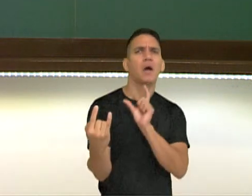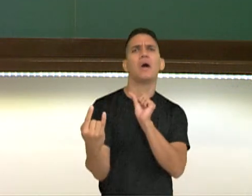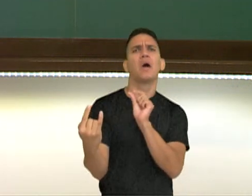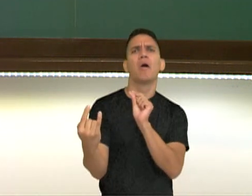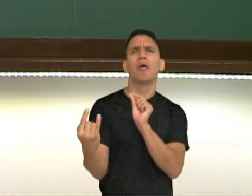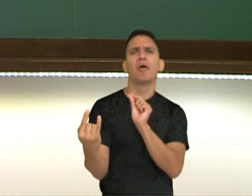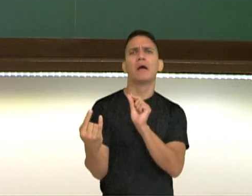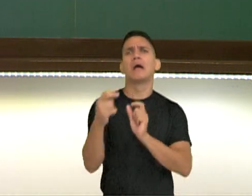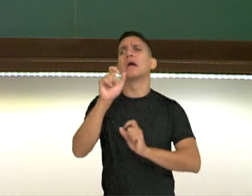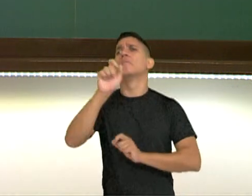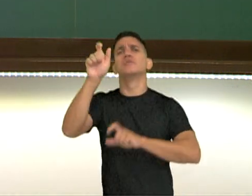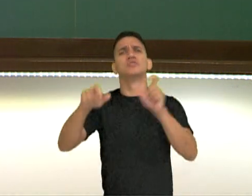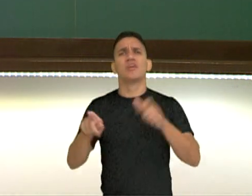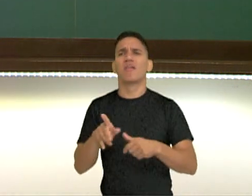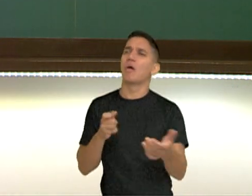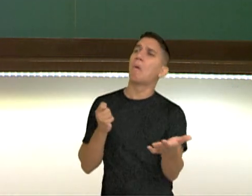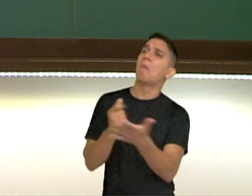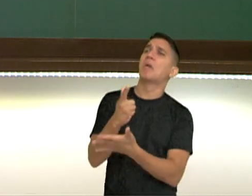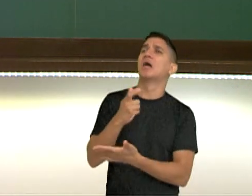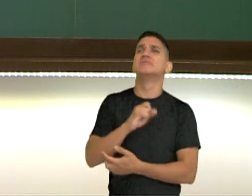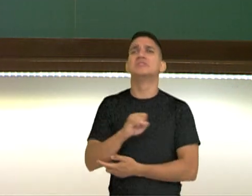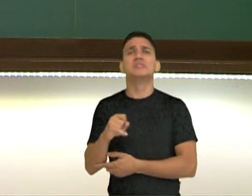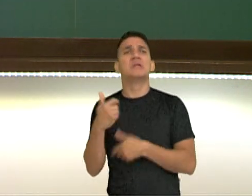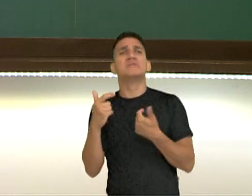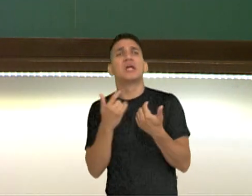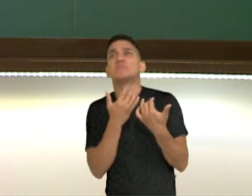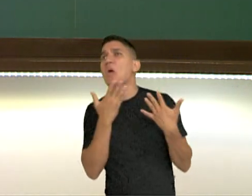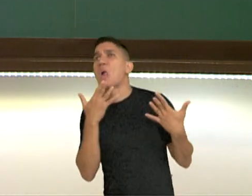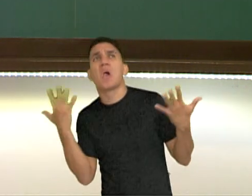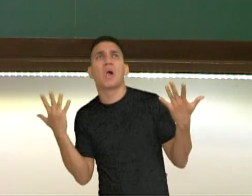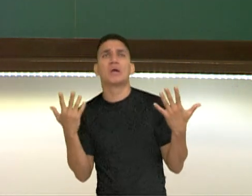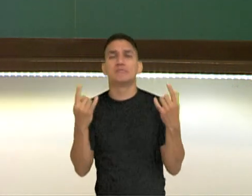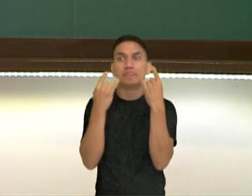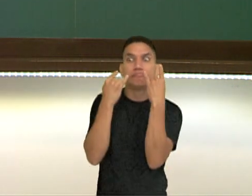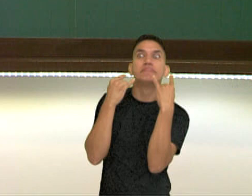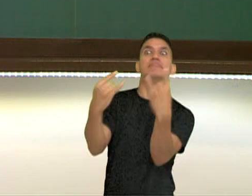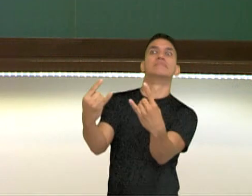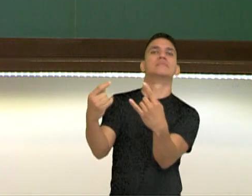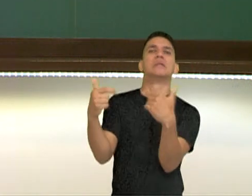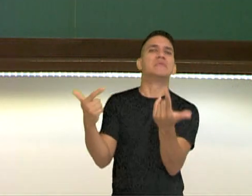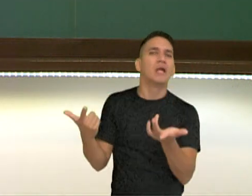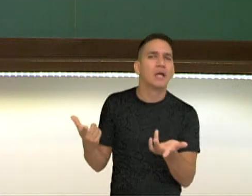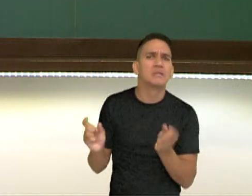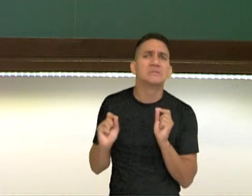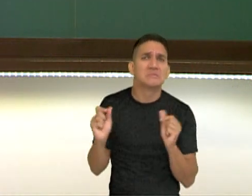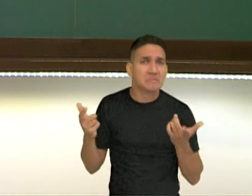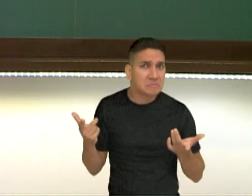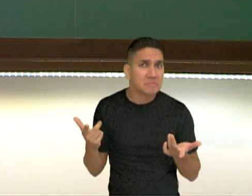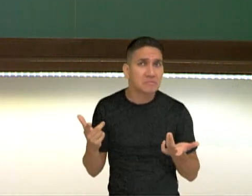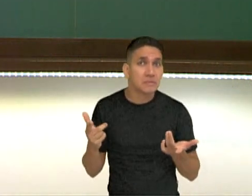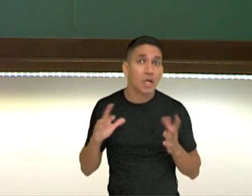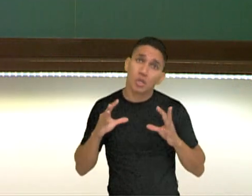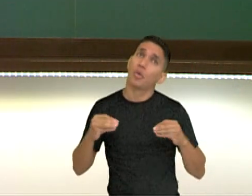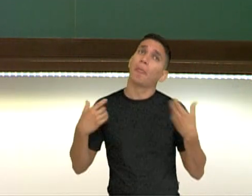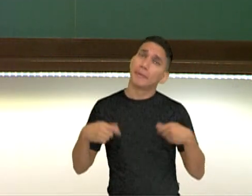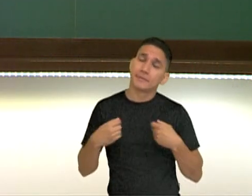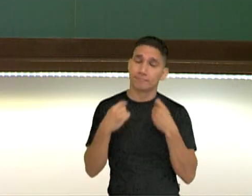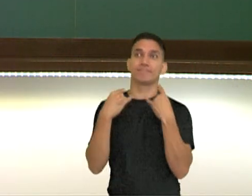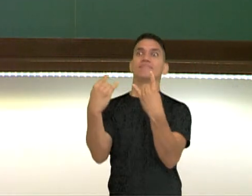um produto que não tem um colorido, um atrativo, alguma coisa que chame a atenção, né? Isso,